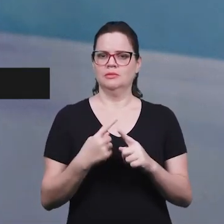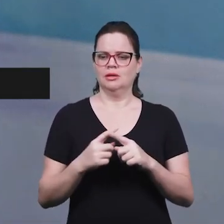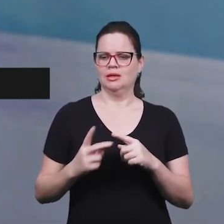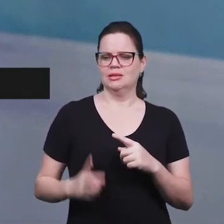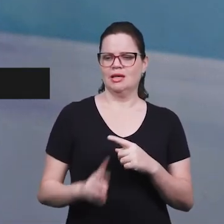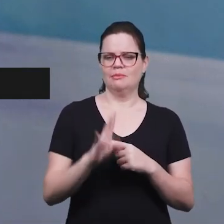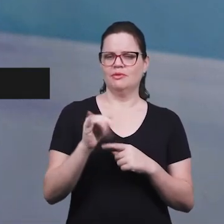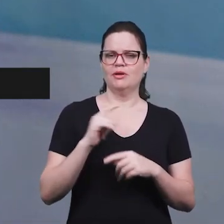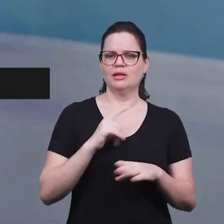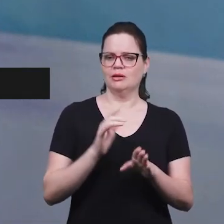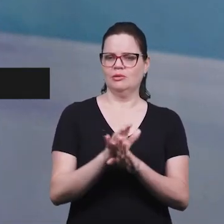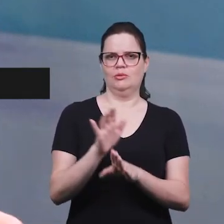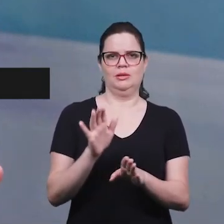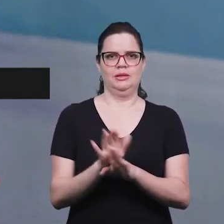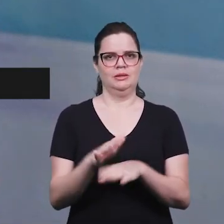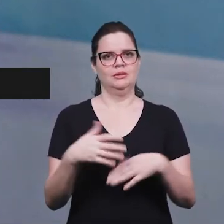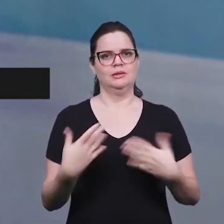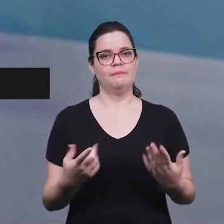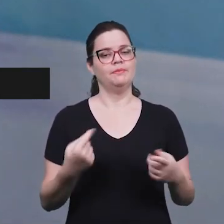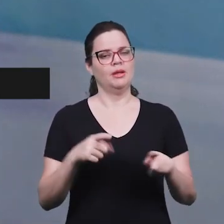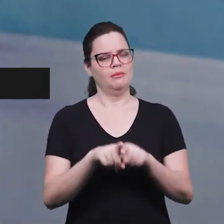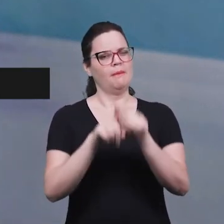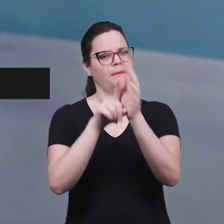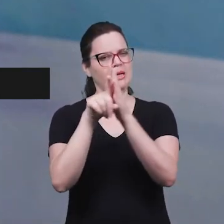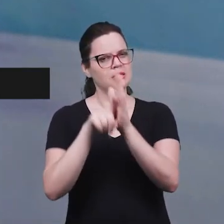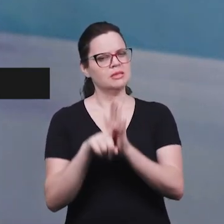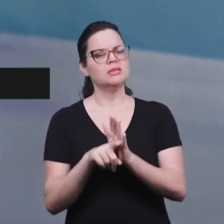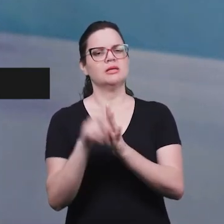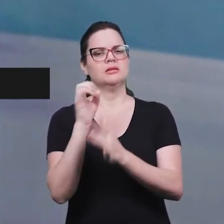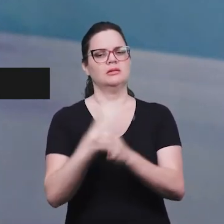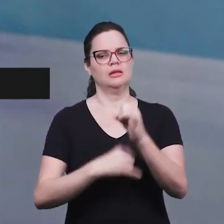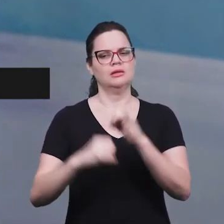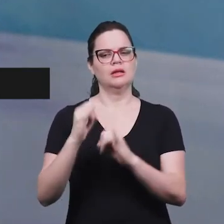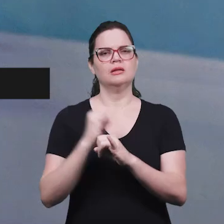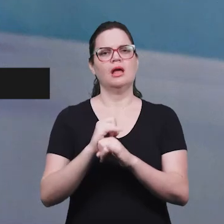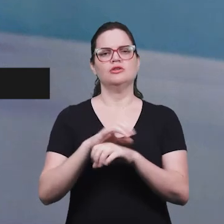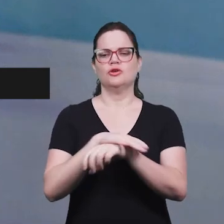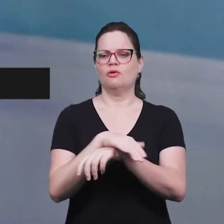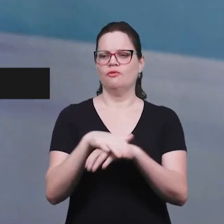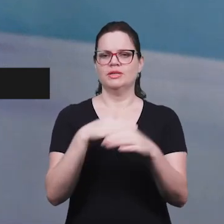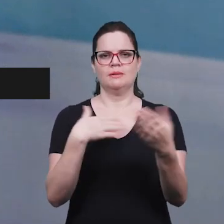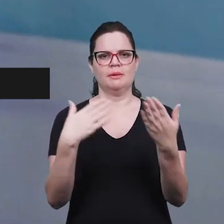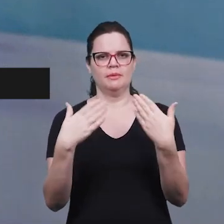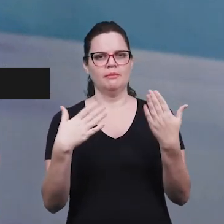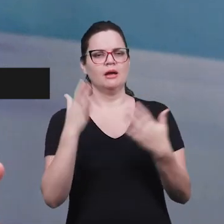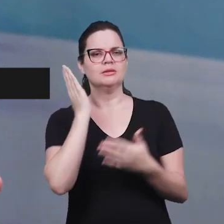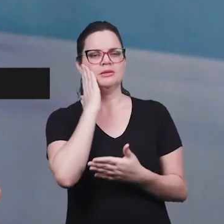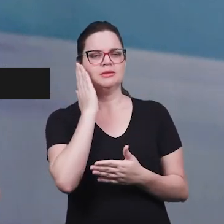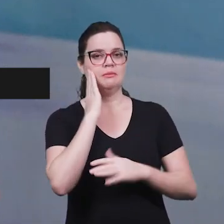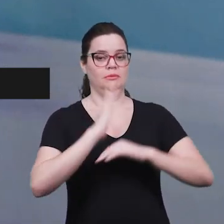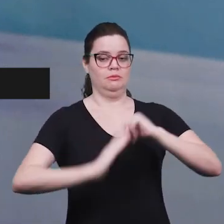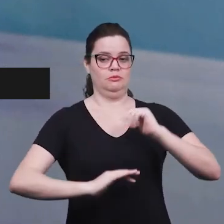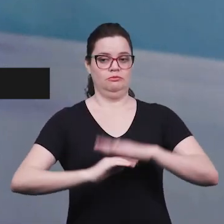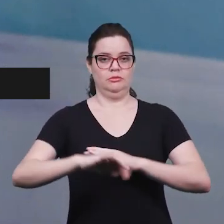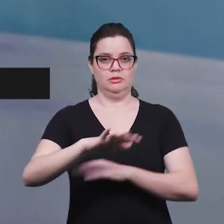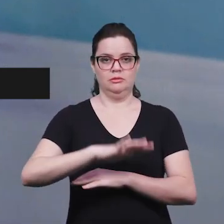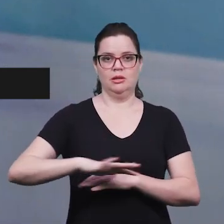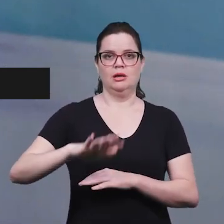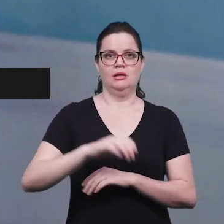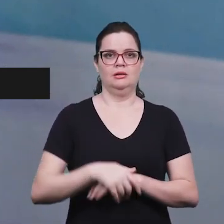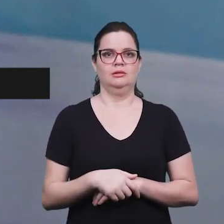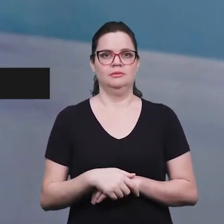elas vão sempre orientar. Também temos o recurso da pesquisa na internet, conversar com pessoas que entendem,